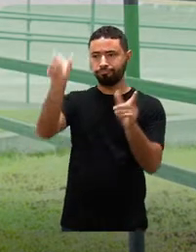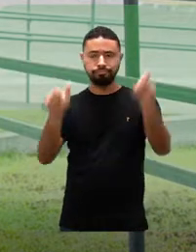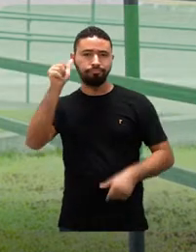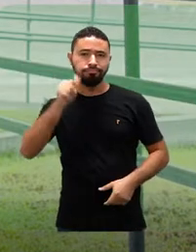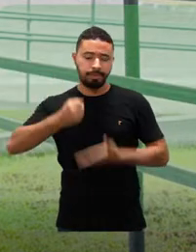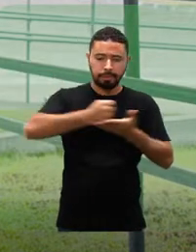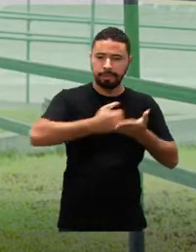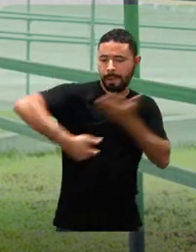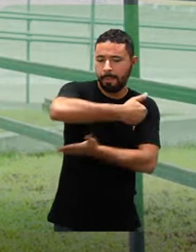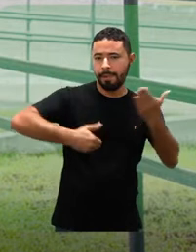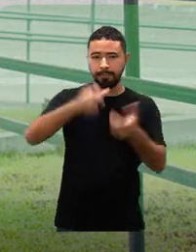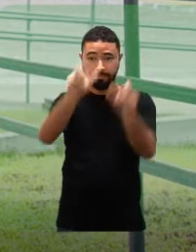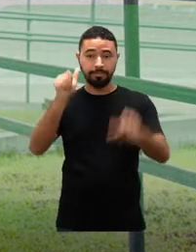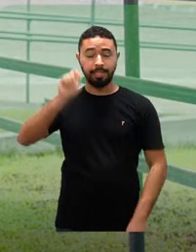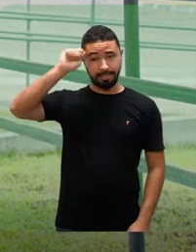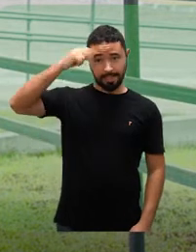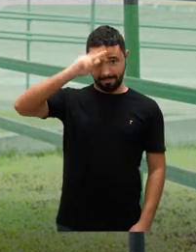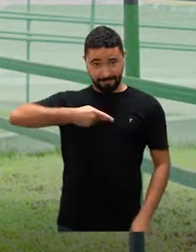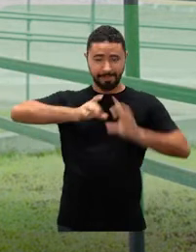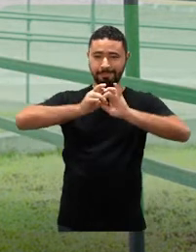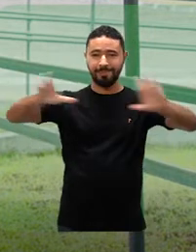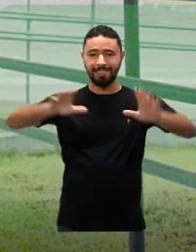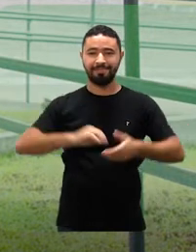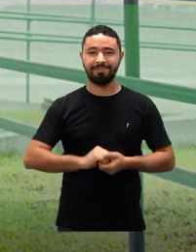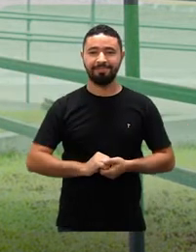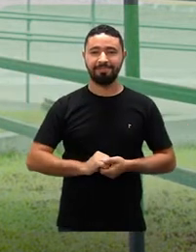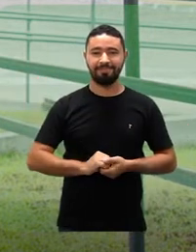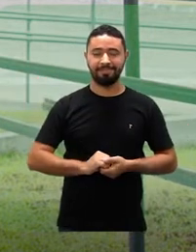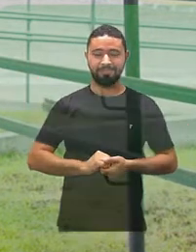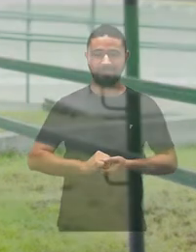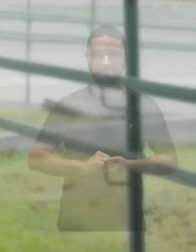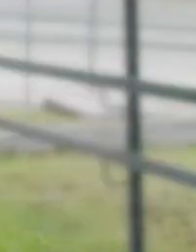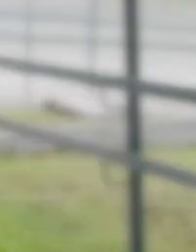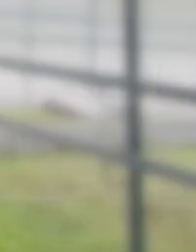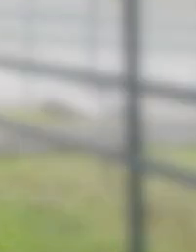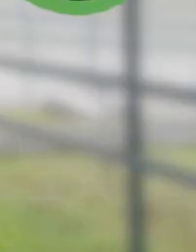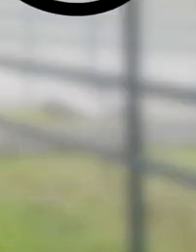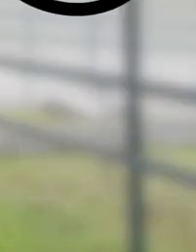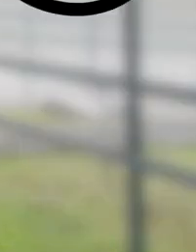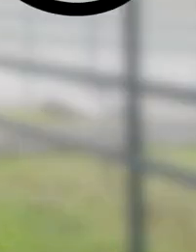Nair de Teodósio com a redação Elas por Elas, das mulheres negras como suas próprias heroínas.